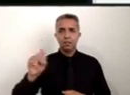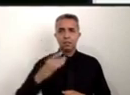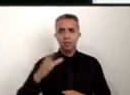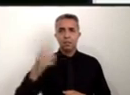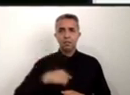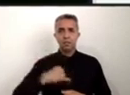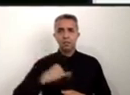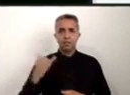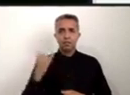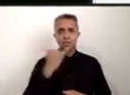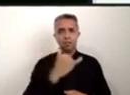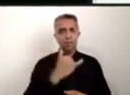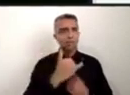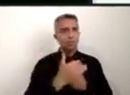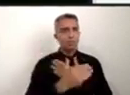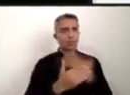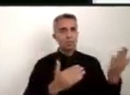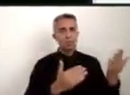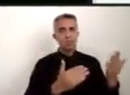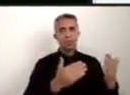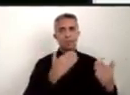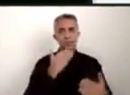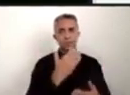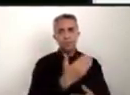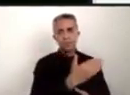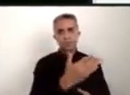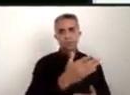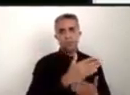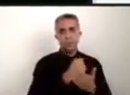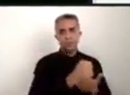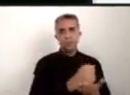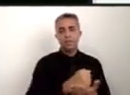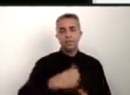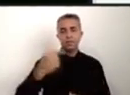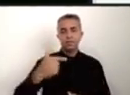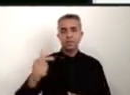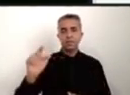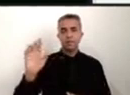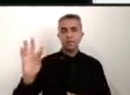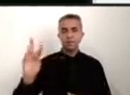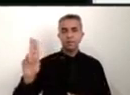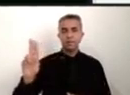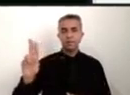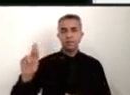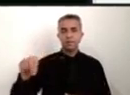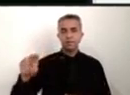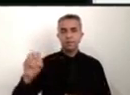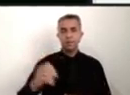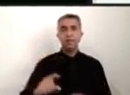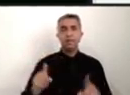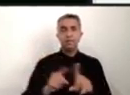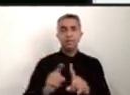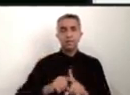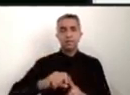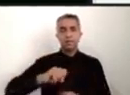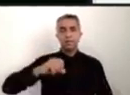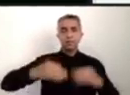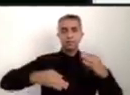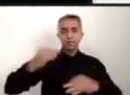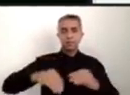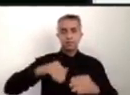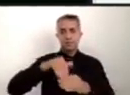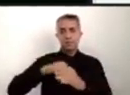seu apoio no segundo turno. Inclusive, a Justiça Eleitoral já baixou, tirou do ar